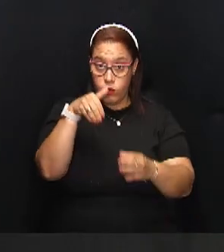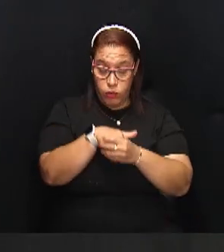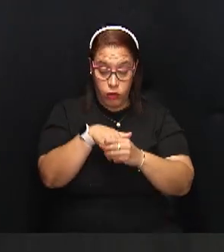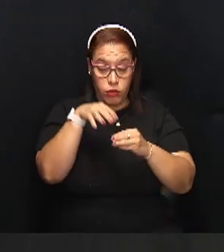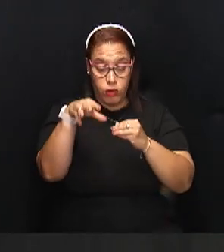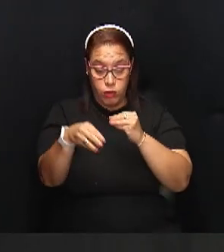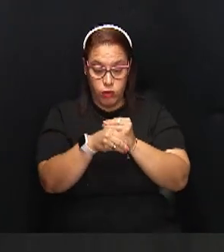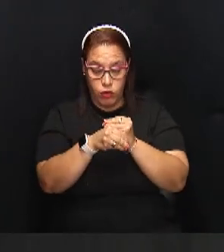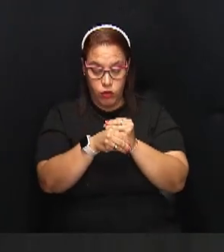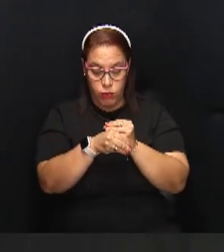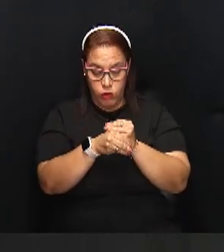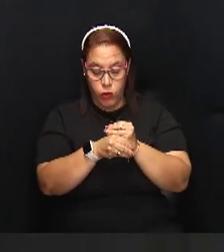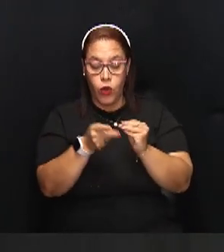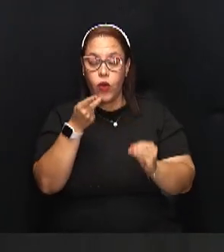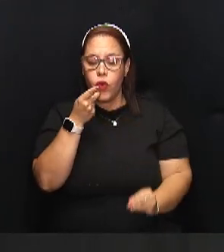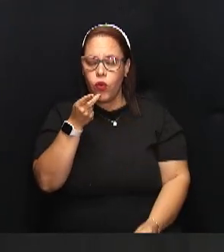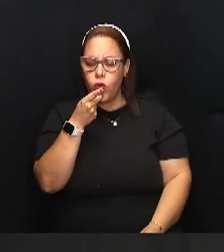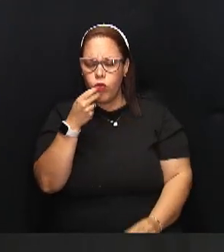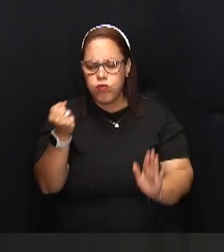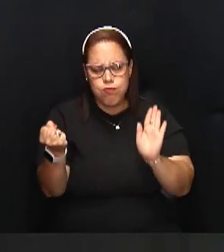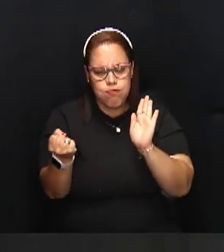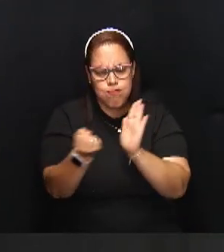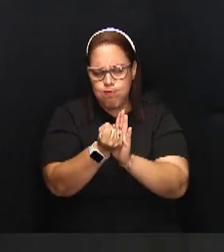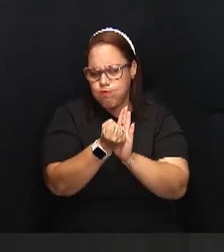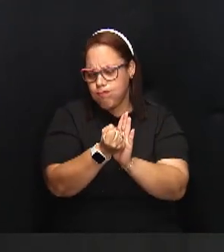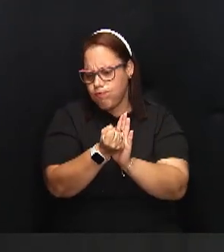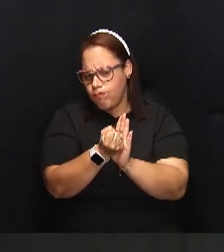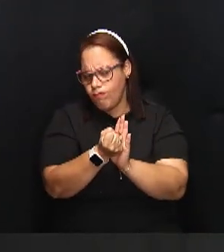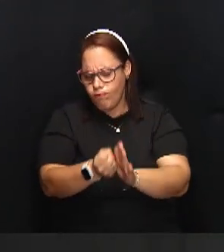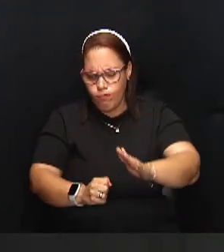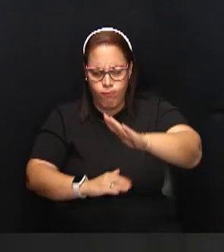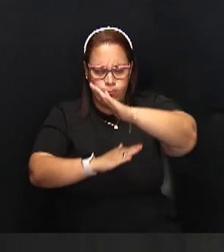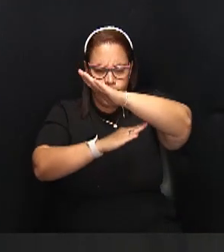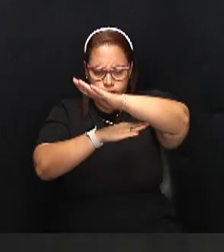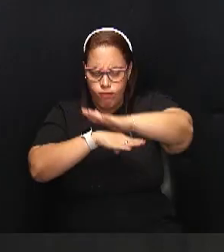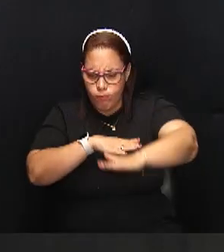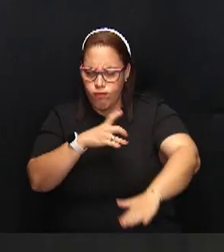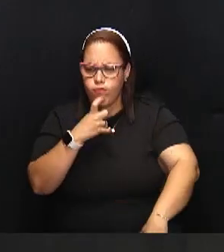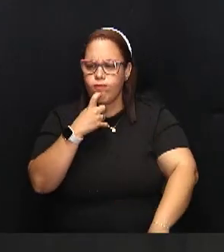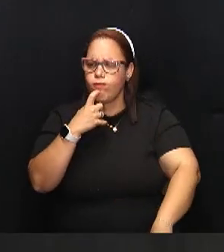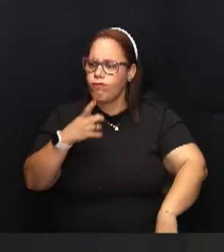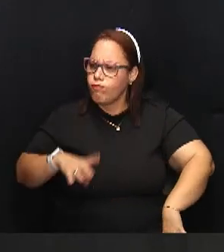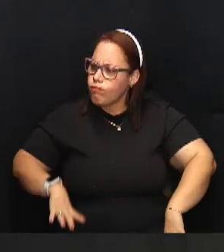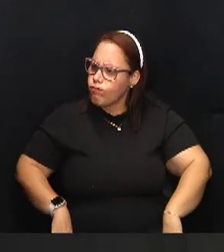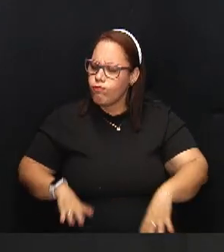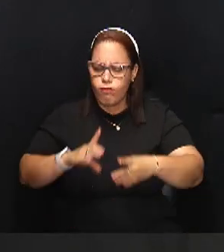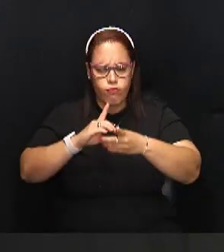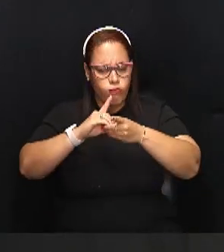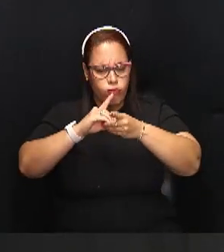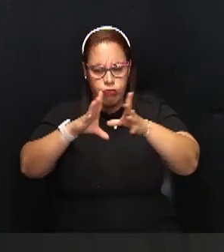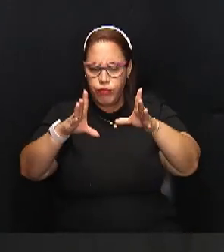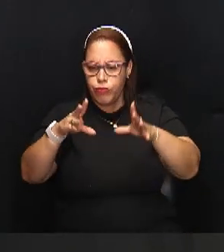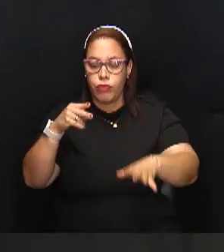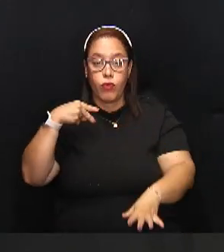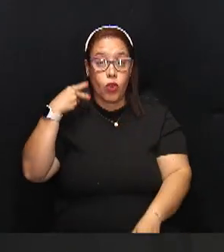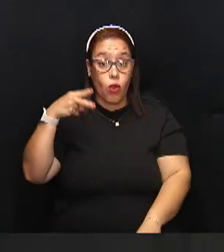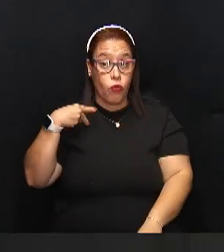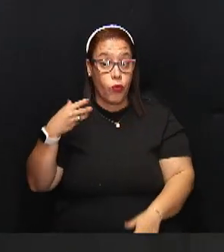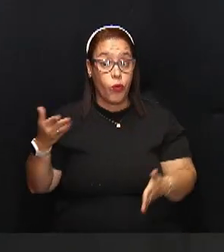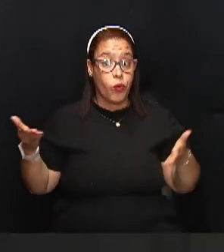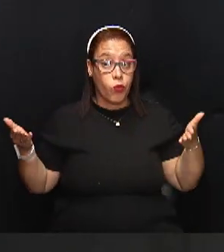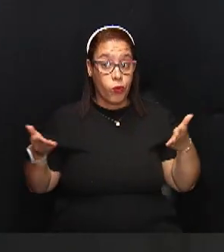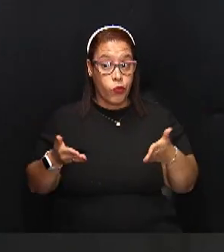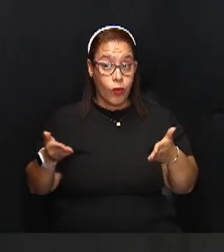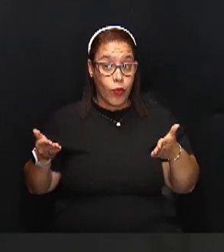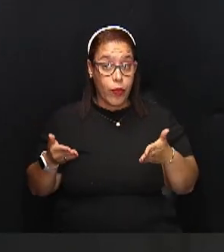emendas impositivas, eu falo que foi um grande marco para a Câmara Municipal de Campinas, que ela democratizou. Então, o vereador hoje,